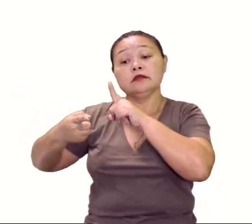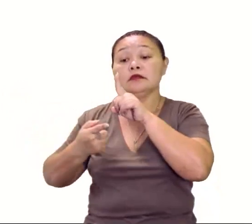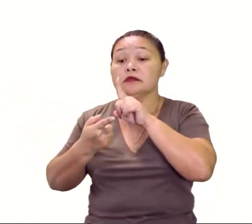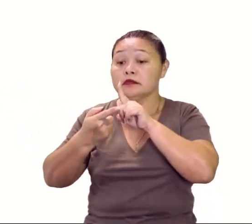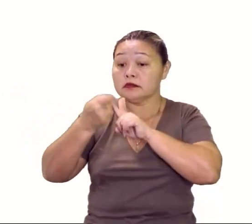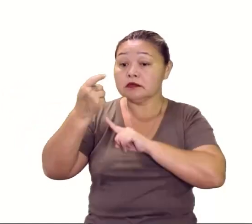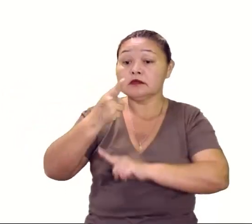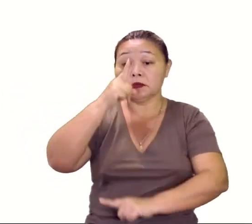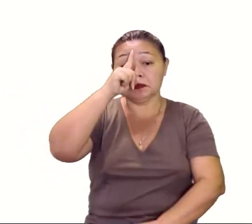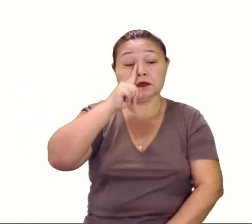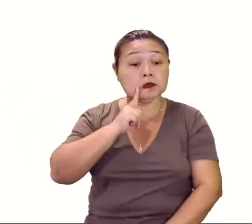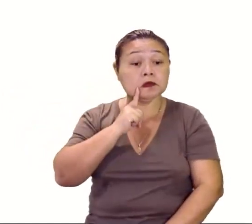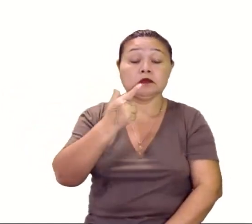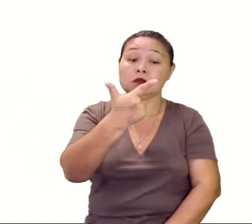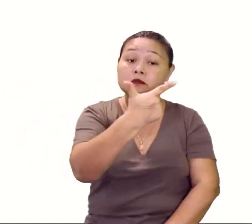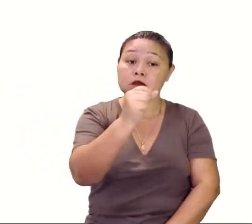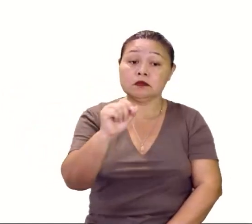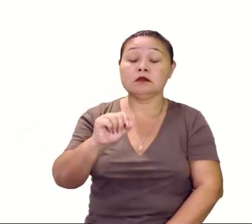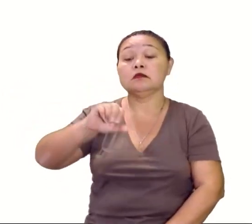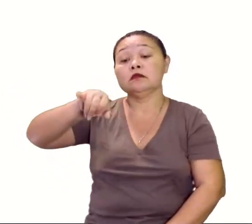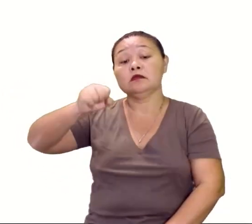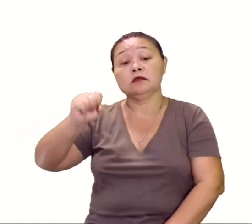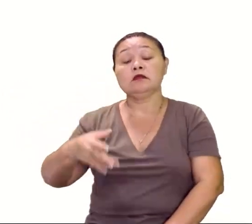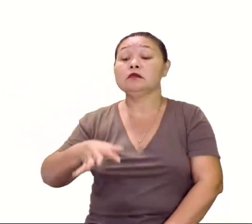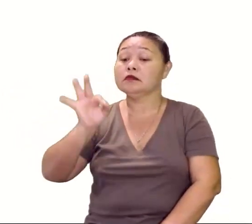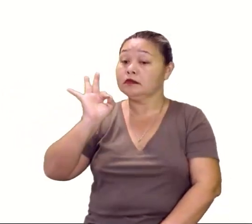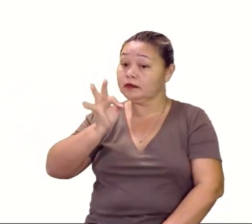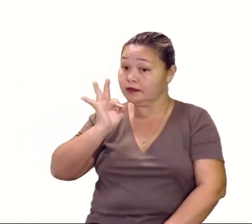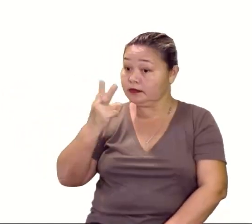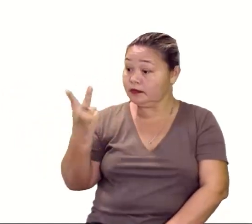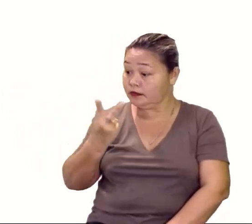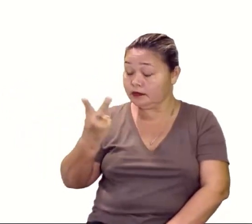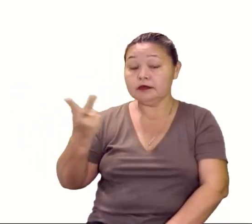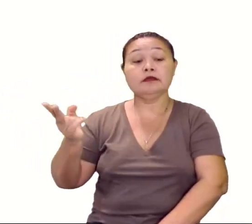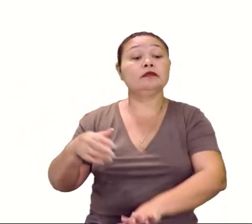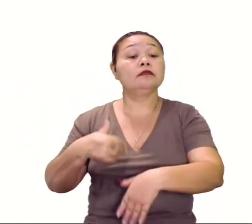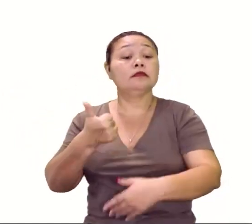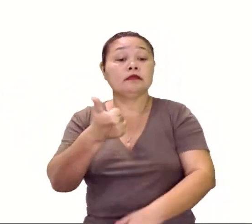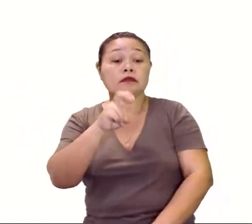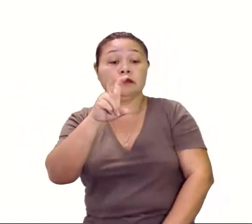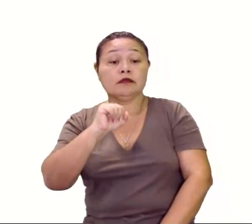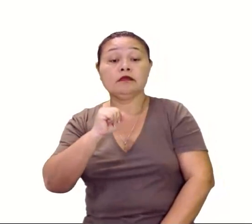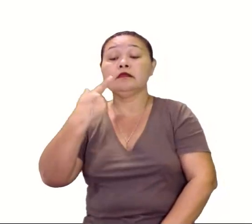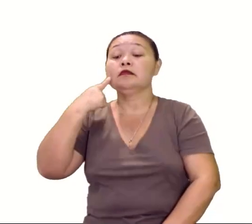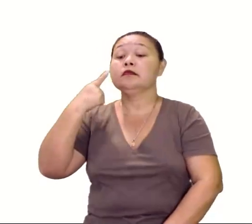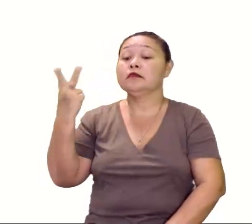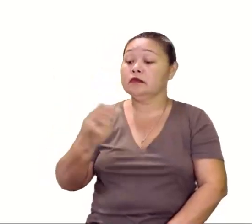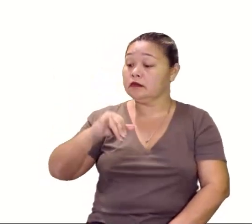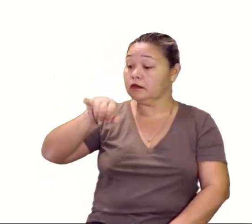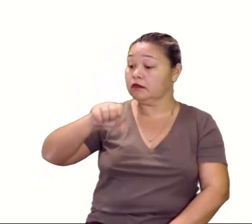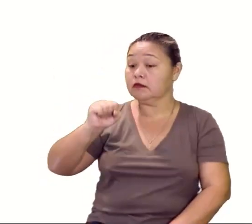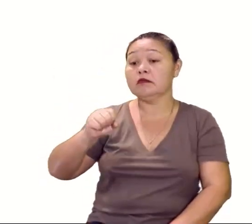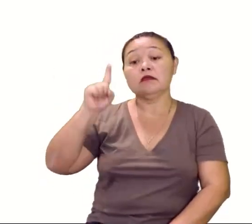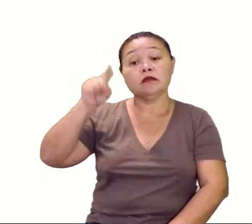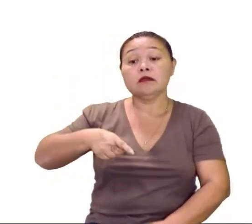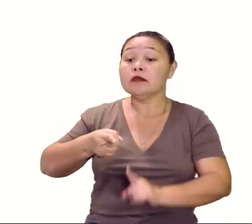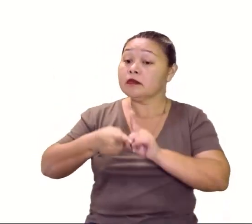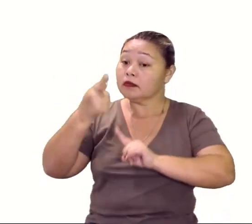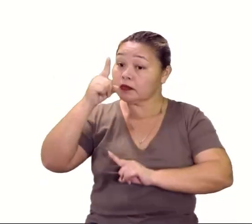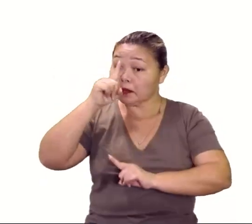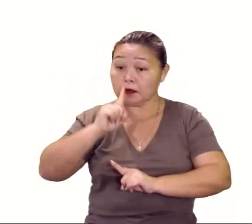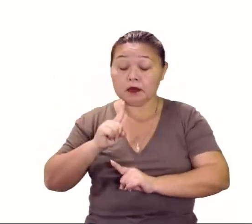cultivam milho, 200 cultivam soja e café, 150 cultivam soja e